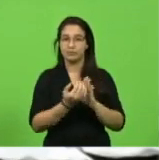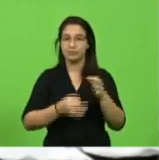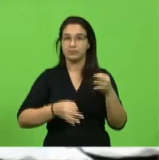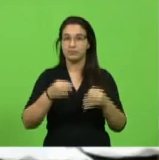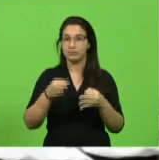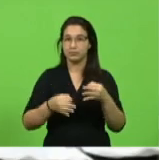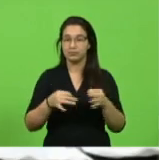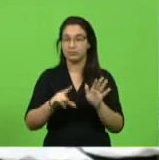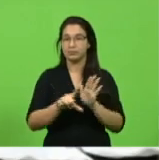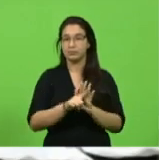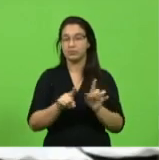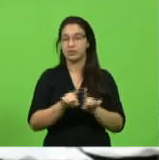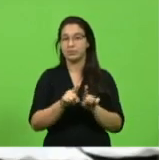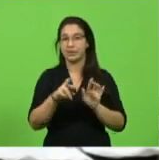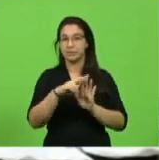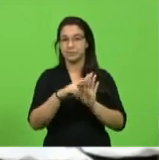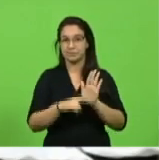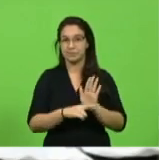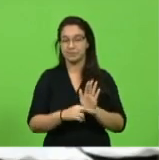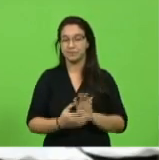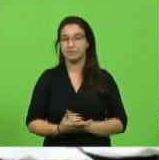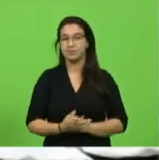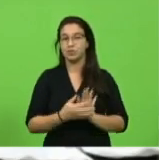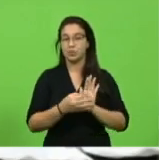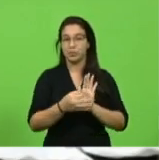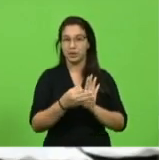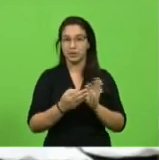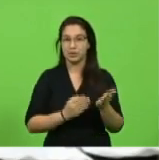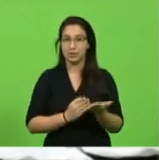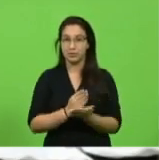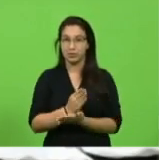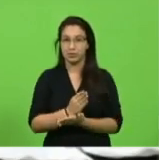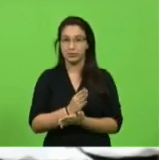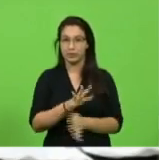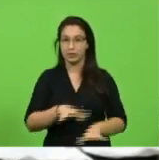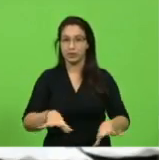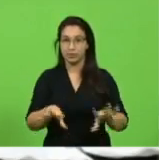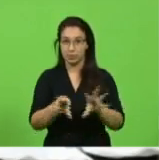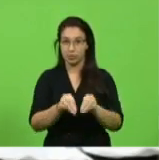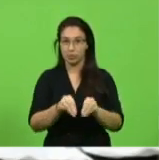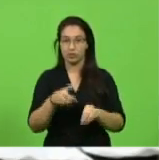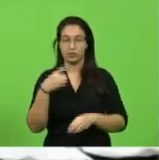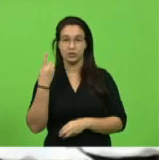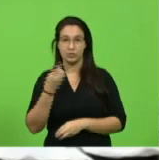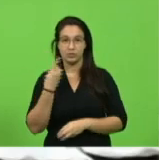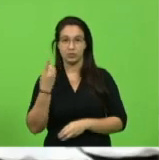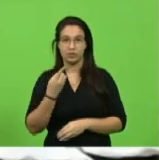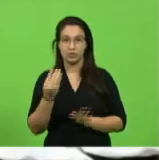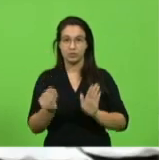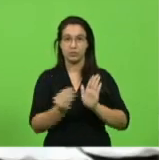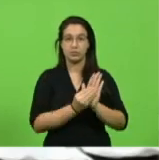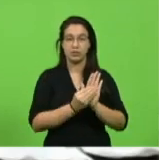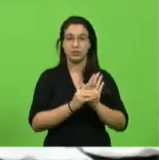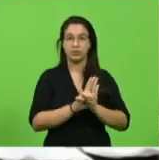e regimentais. O parecer foi aprovado pelo plenário e publicado com o decreto número